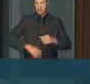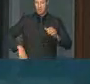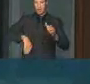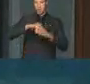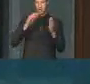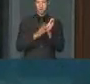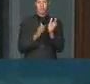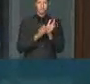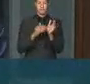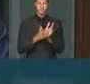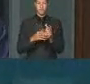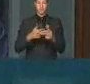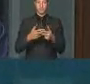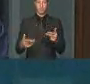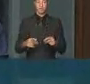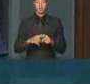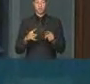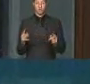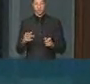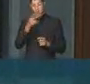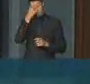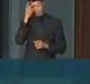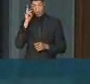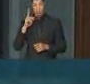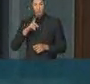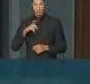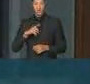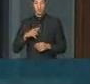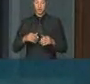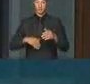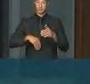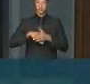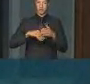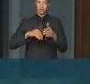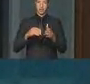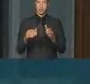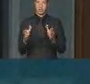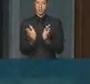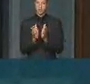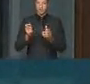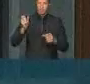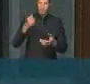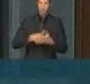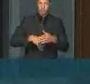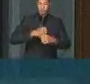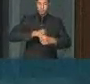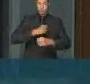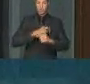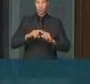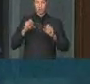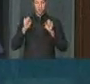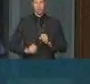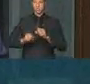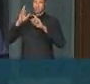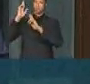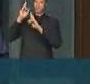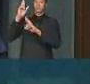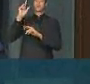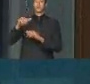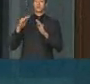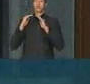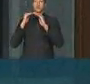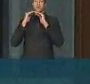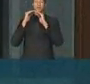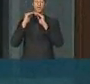panelas vazias daqueles que tem as panelas cheias mas eles podem protestar que é da